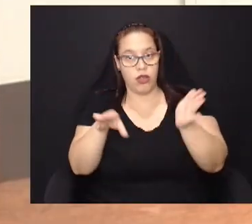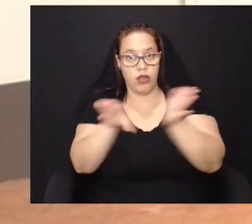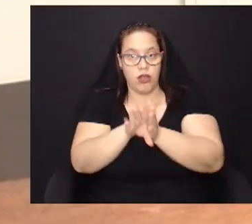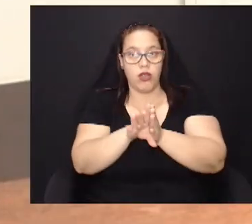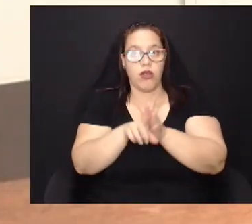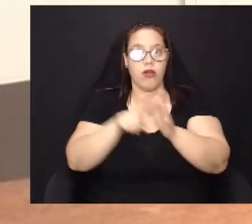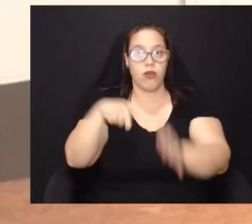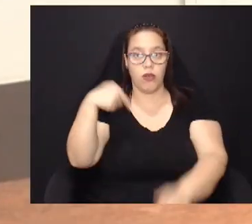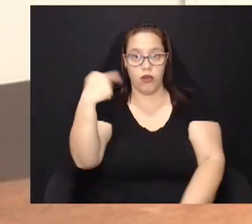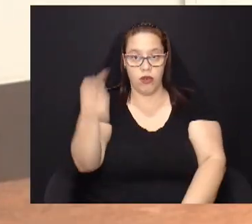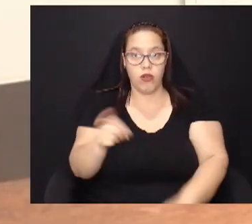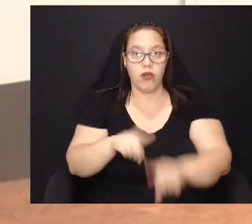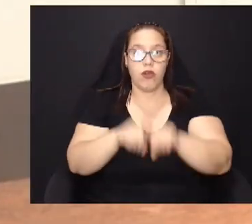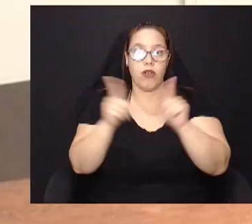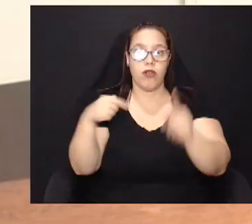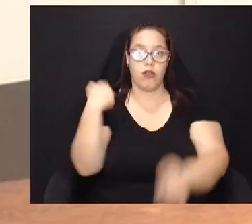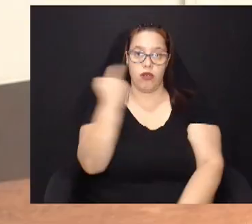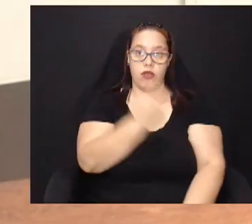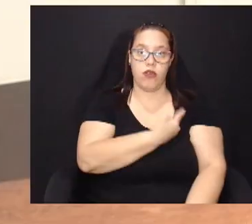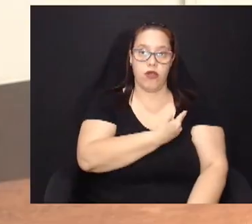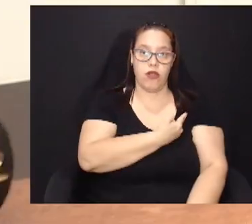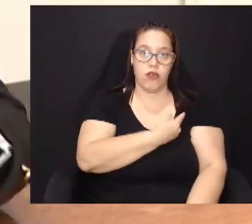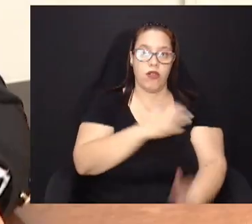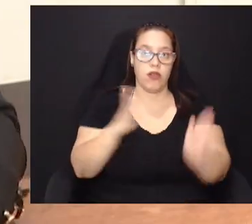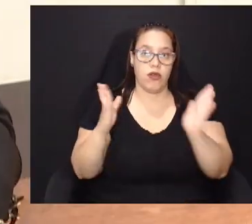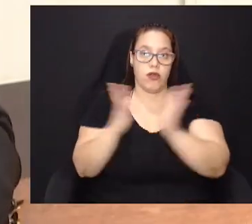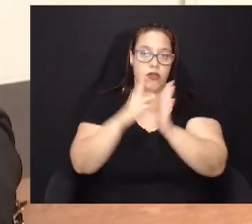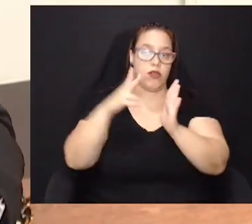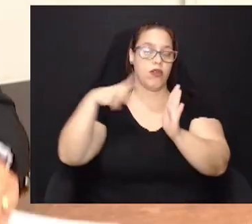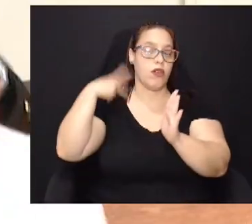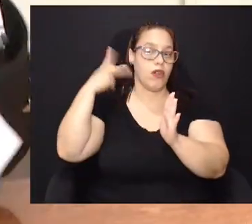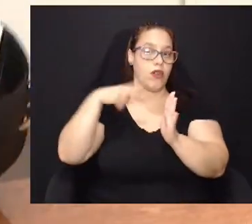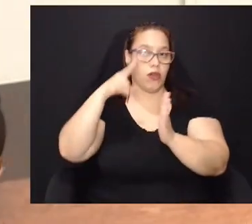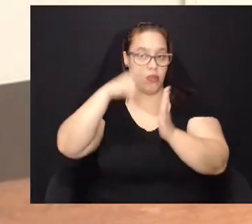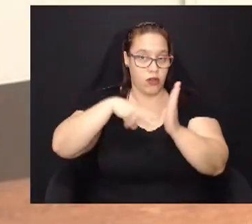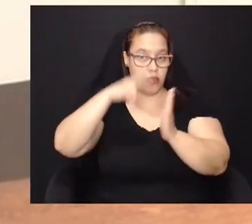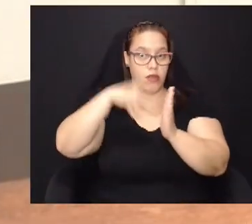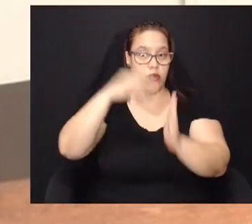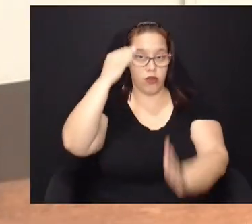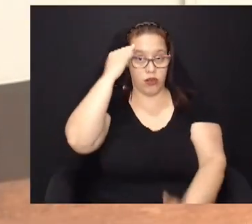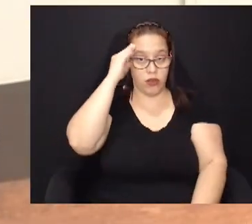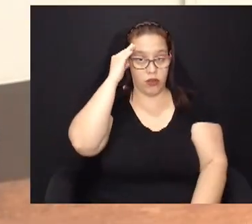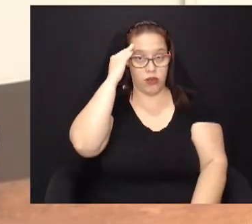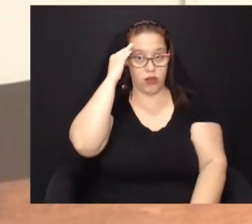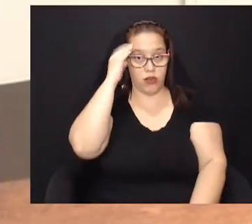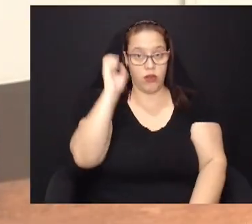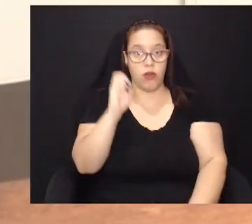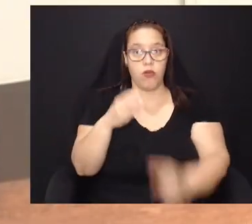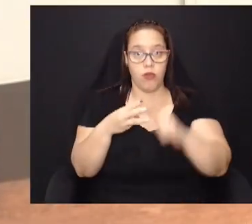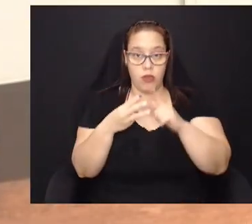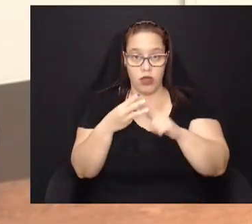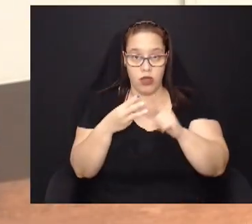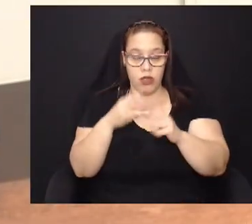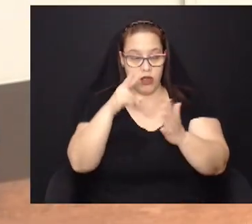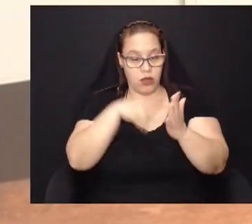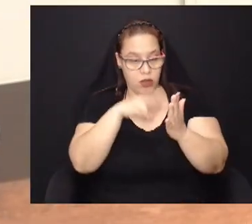outra, mas aí a gente, aqui da frente parlamentar, lendo, tentando entender, é uma terceira revisão de quem está ali